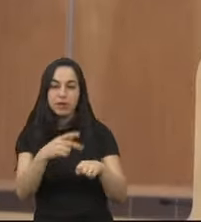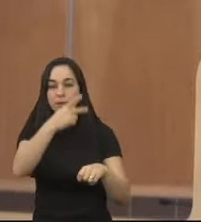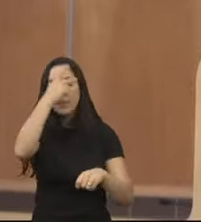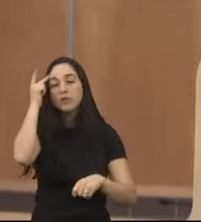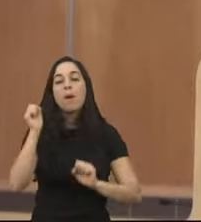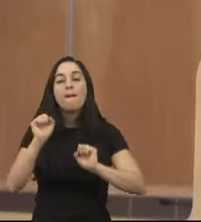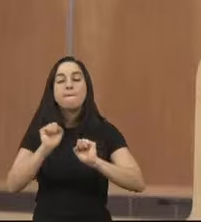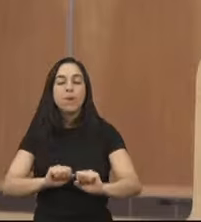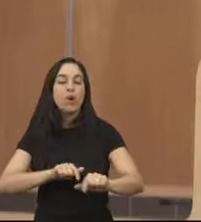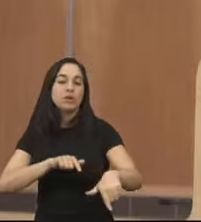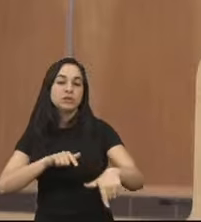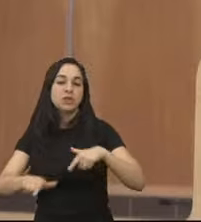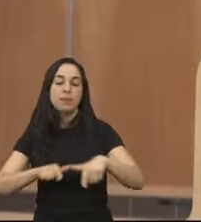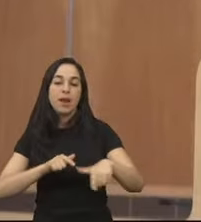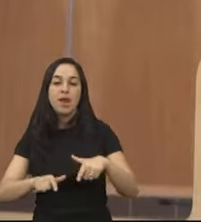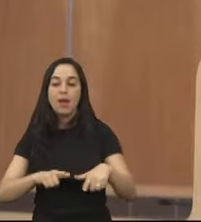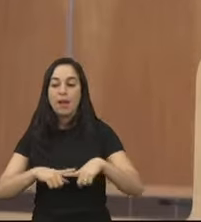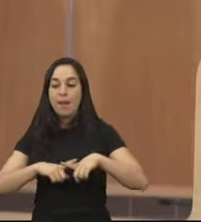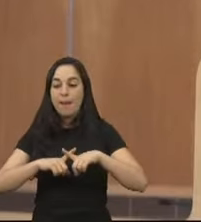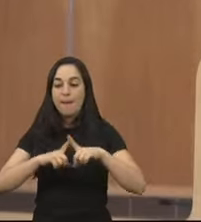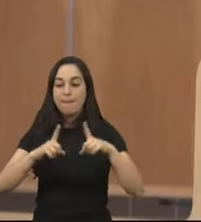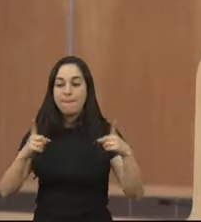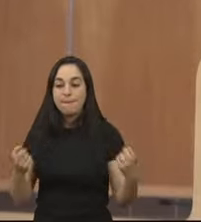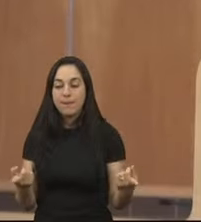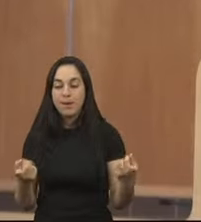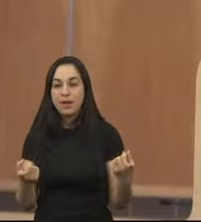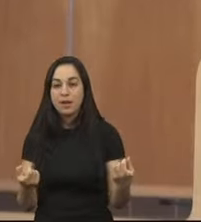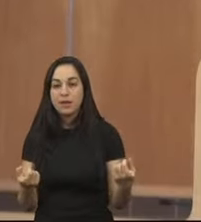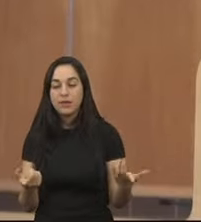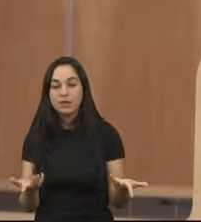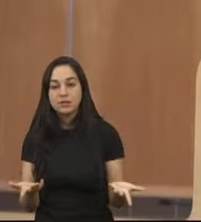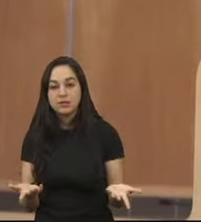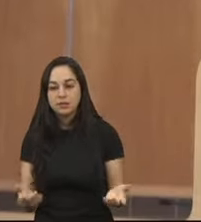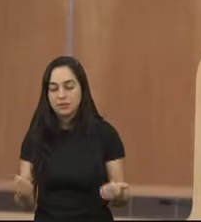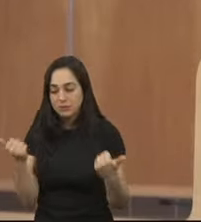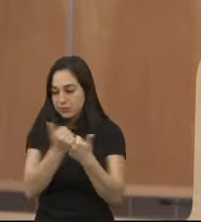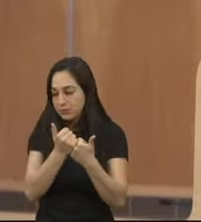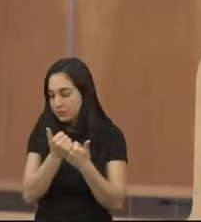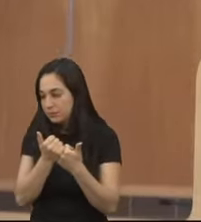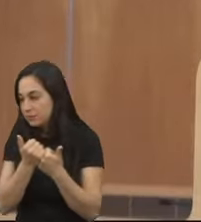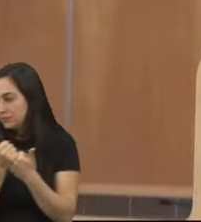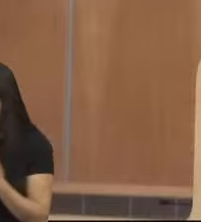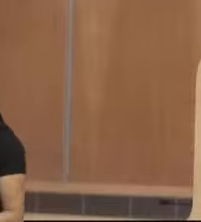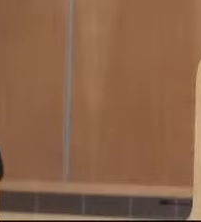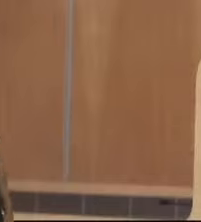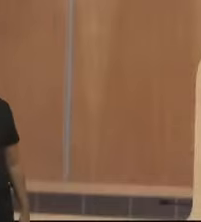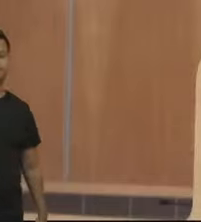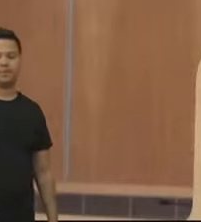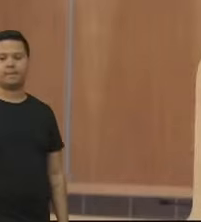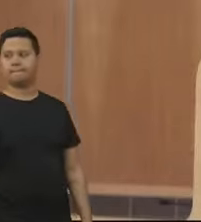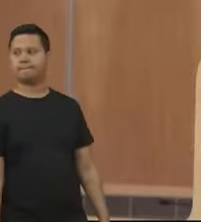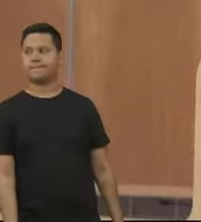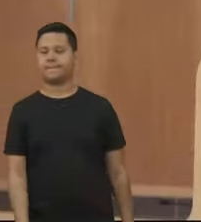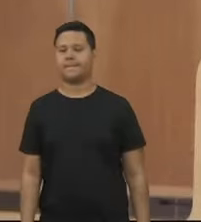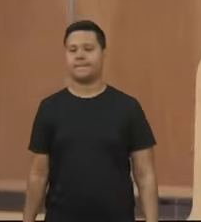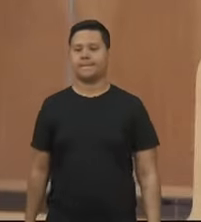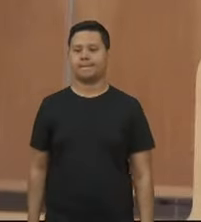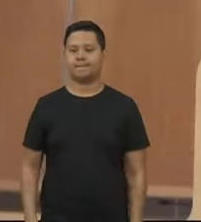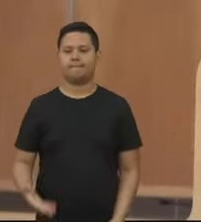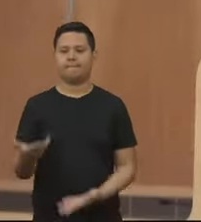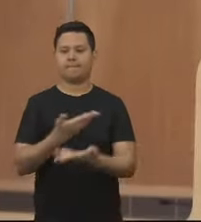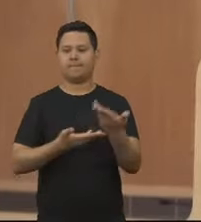poder trabalhar, vai depois ser regulamentado via decreto do prefeito e também a gente pretende regulamentar esse uso de